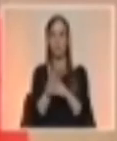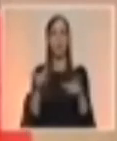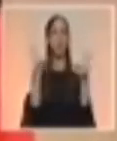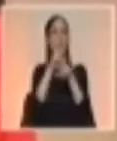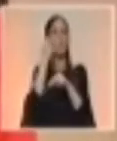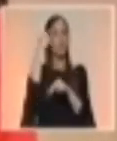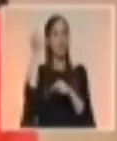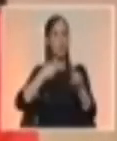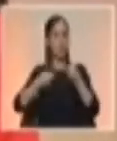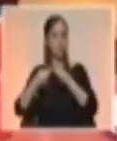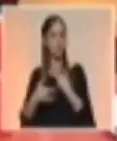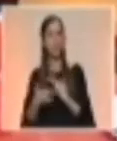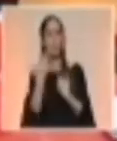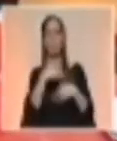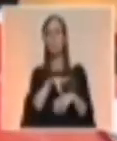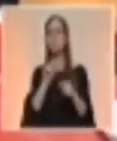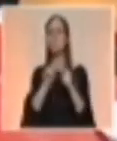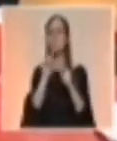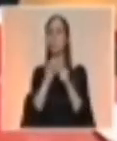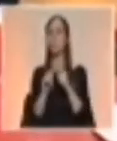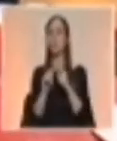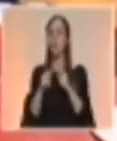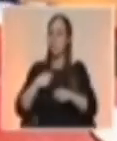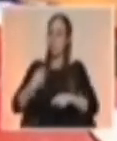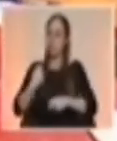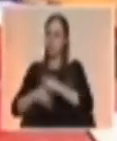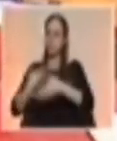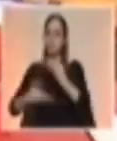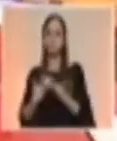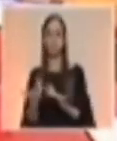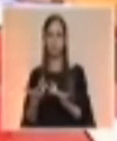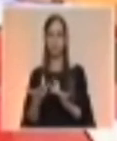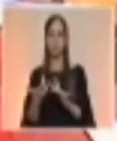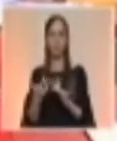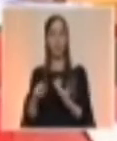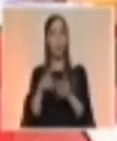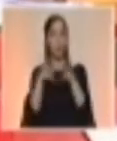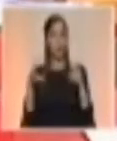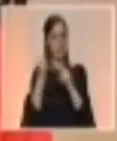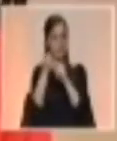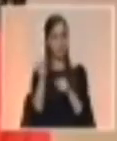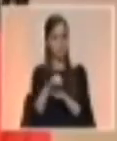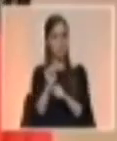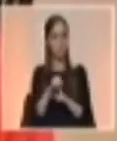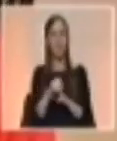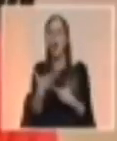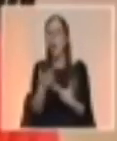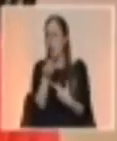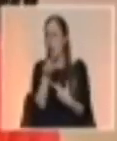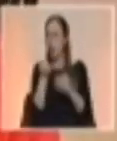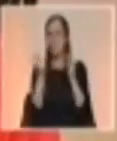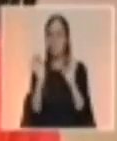de negócio, mas também enquanto proatividade dos próprios colaboradores e líderes de uma empresa. E agora diga-me, que estamos mesmo no